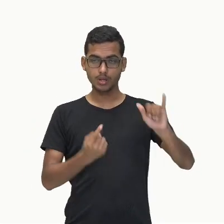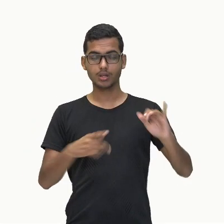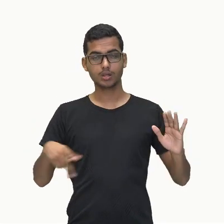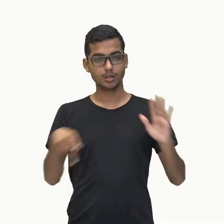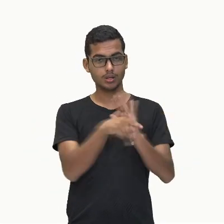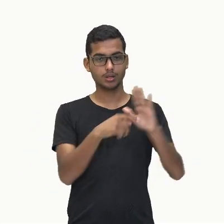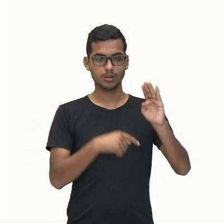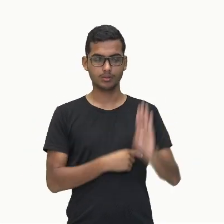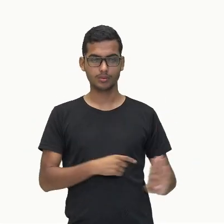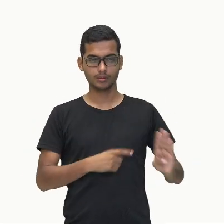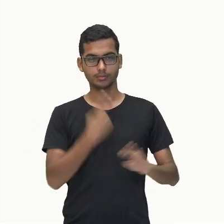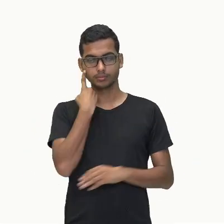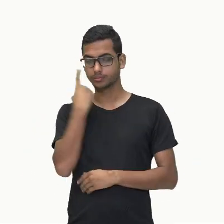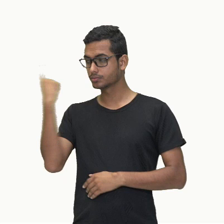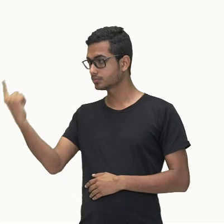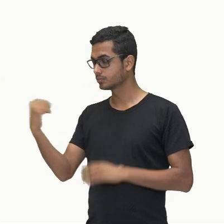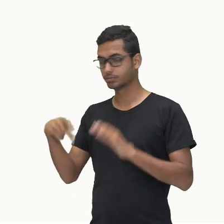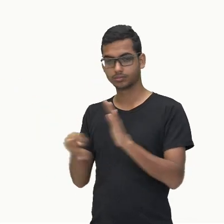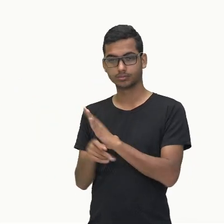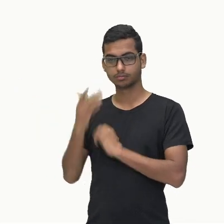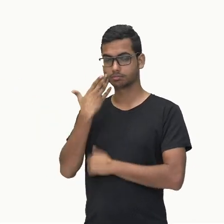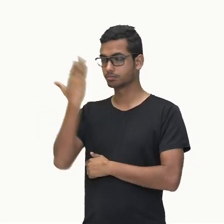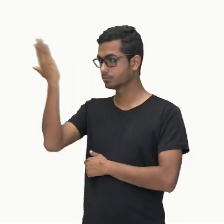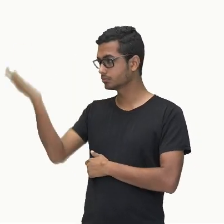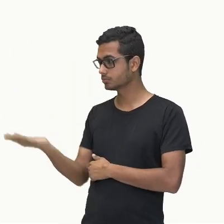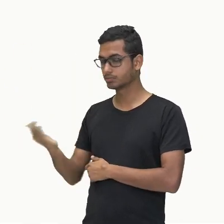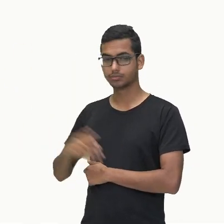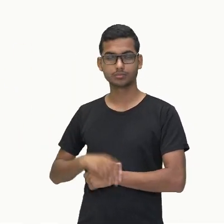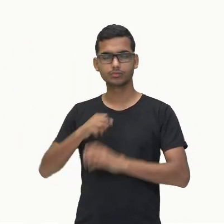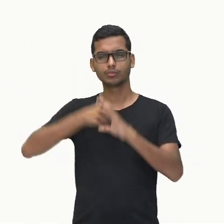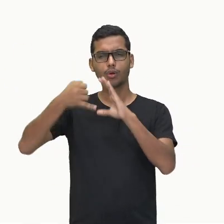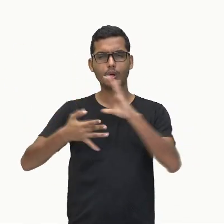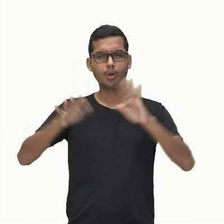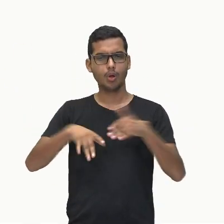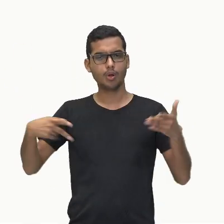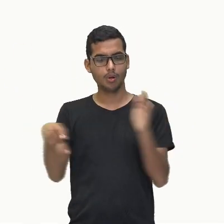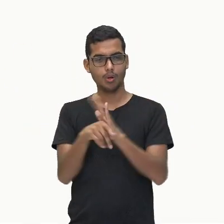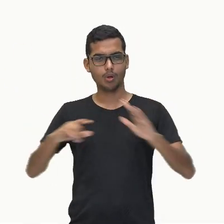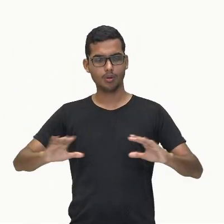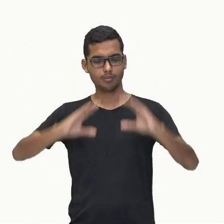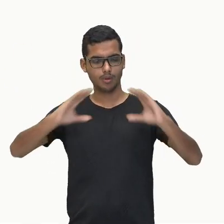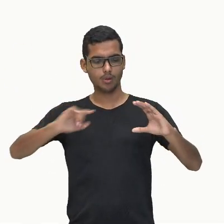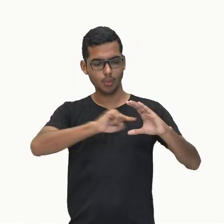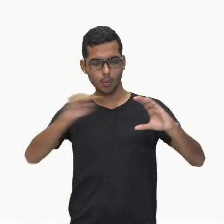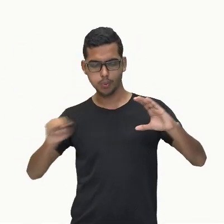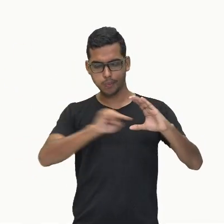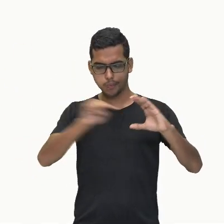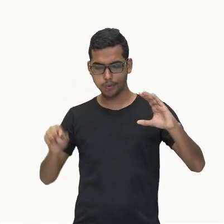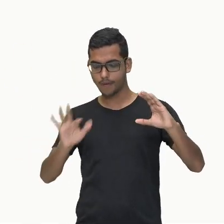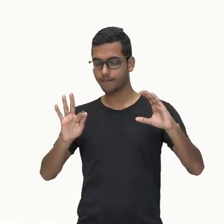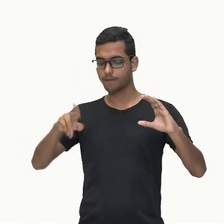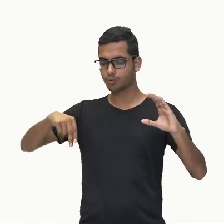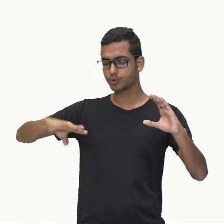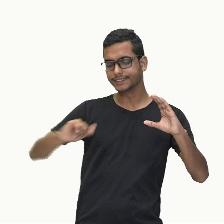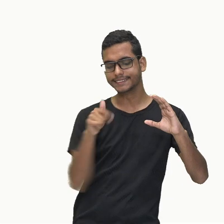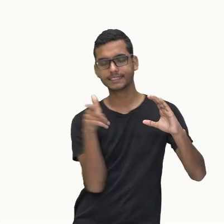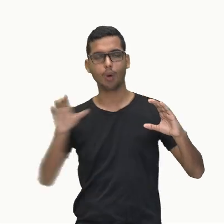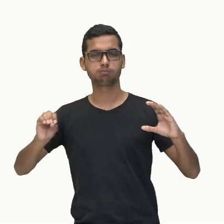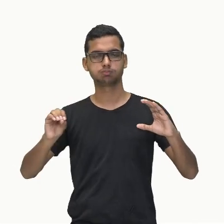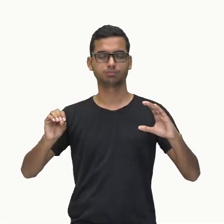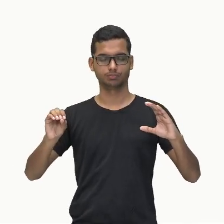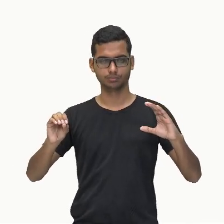B. Então, essa relação S aqui, ela caracteriza uma função. Por quê? Todos